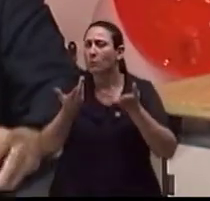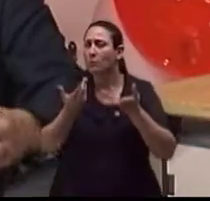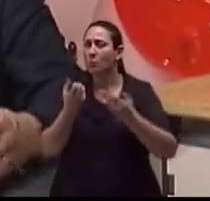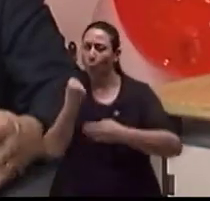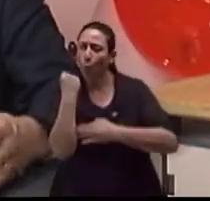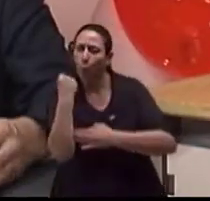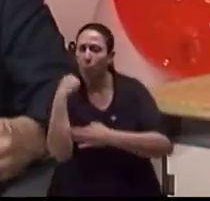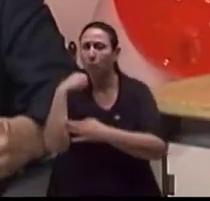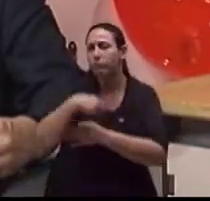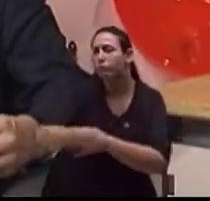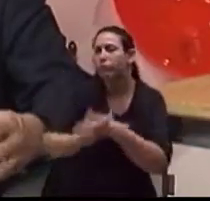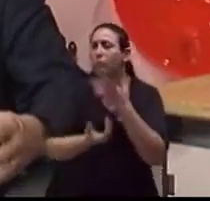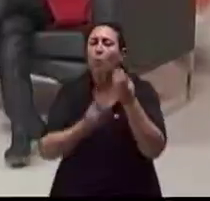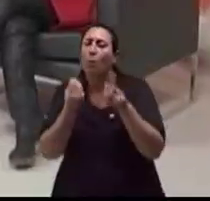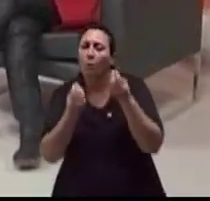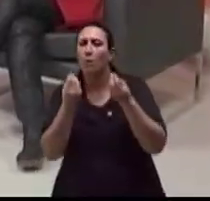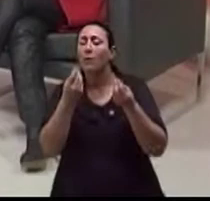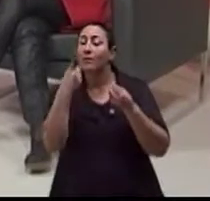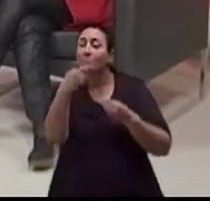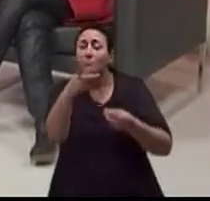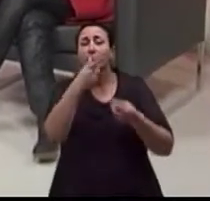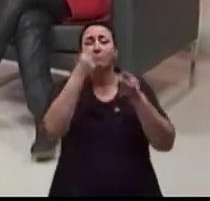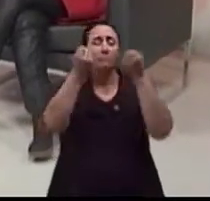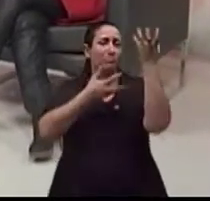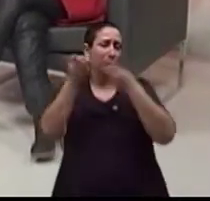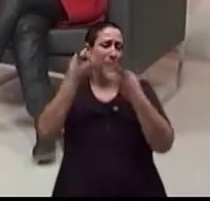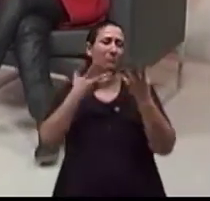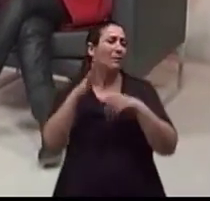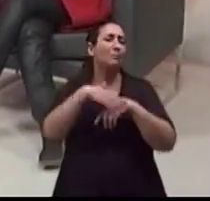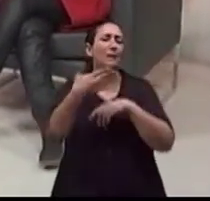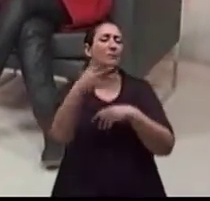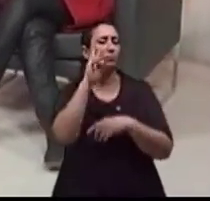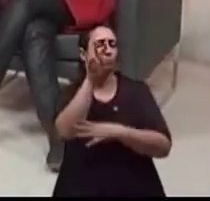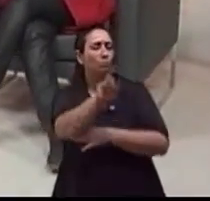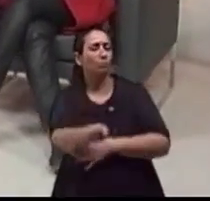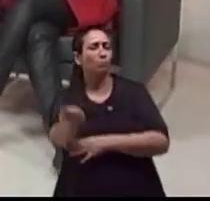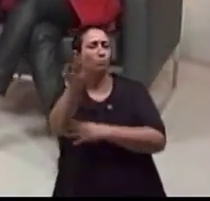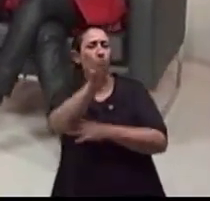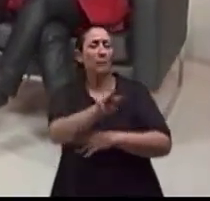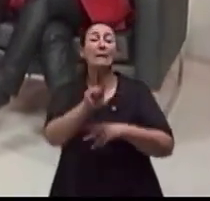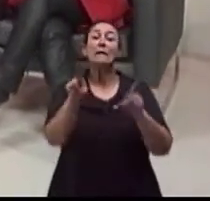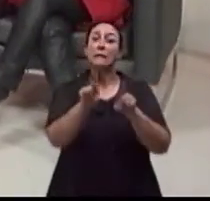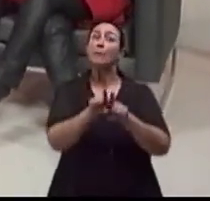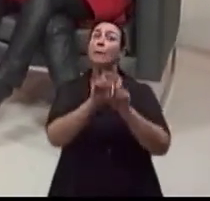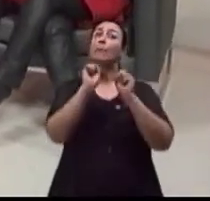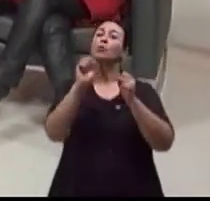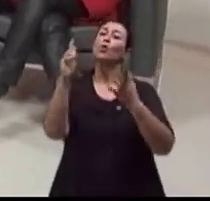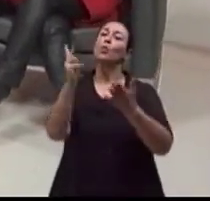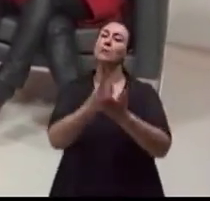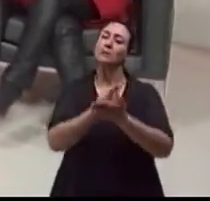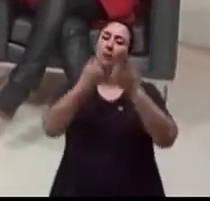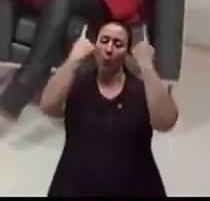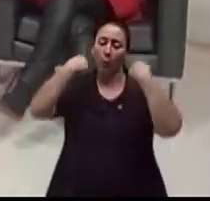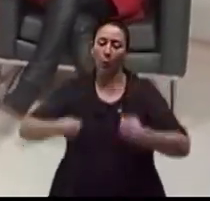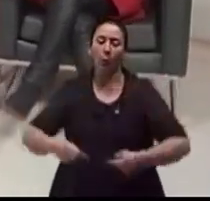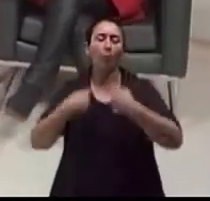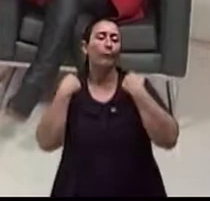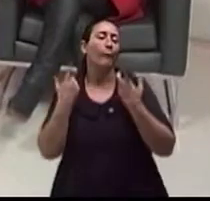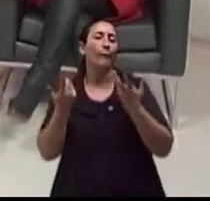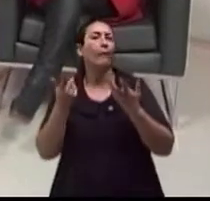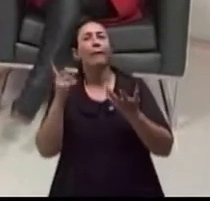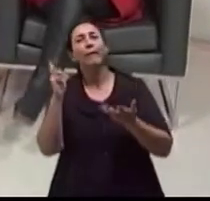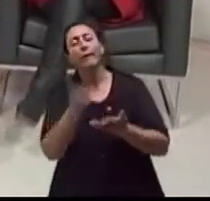ele é Clínico como a gente diz não precisa de muito exame a não ser do ponto de vista hormonal a escrever Família parte hormonal